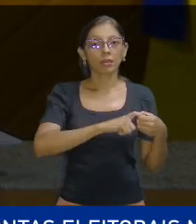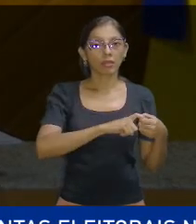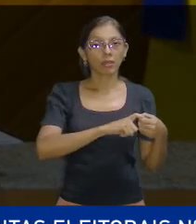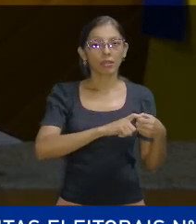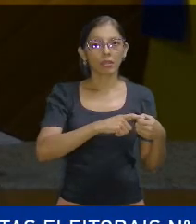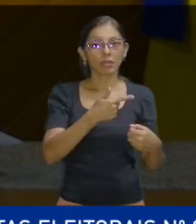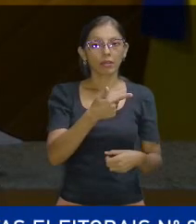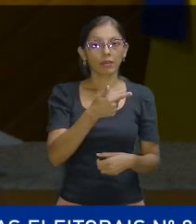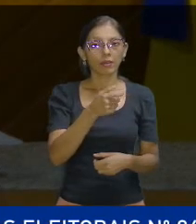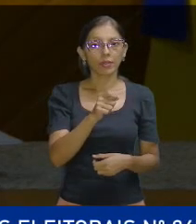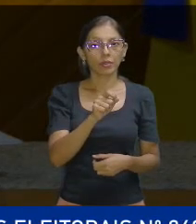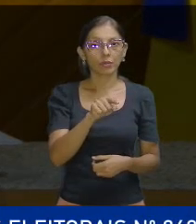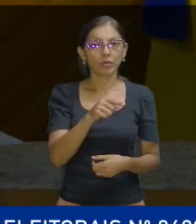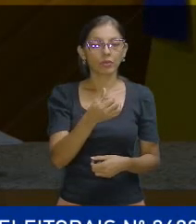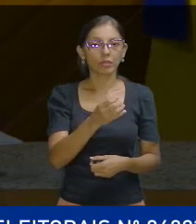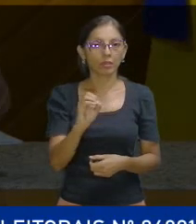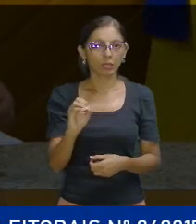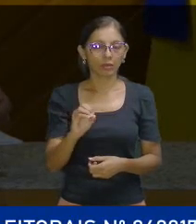21.600, né, Excelência?